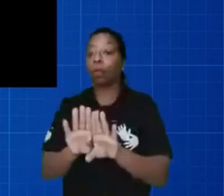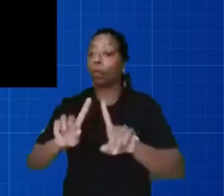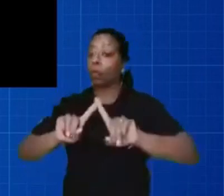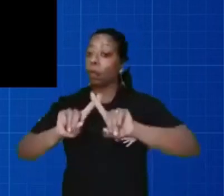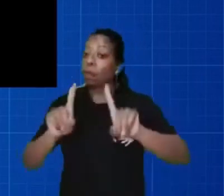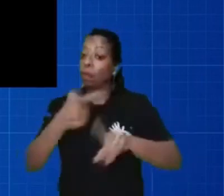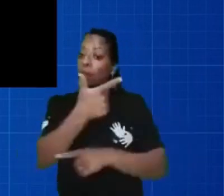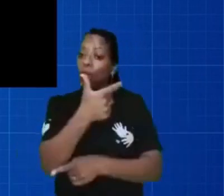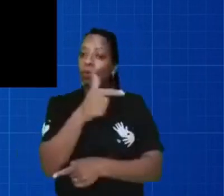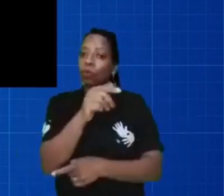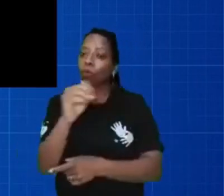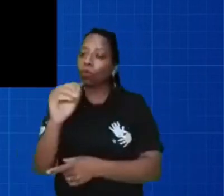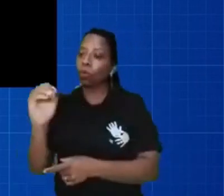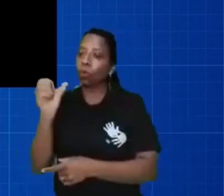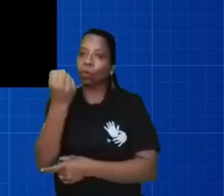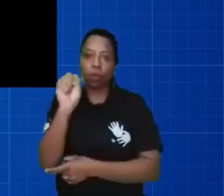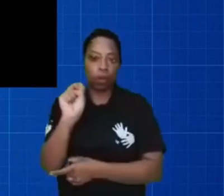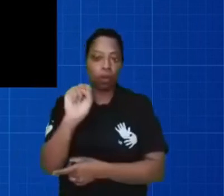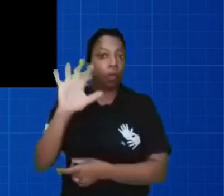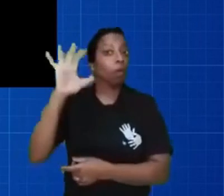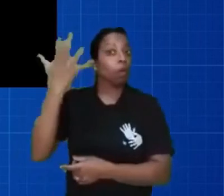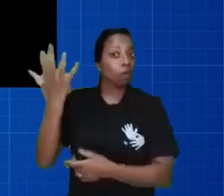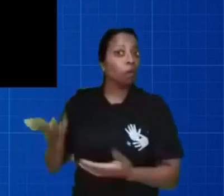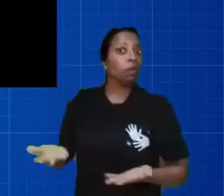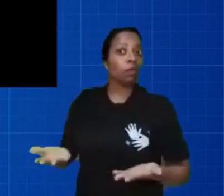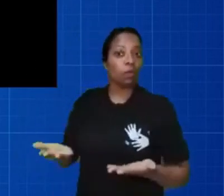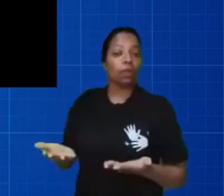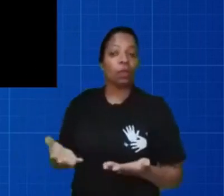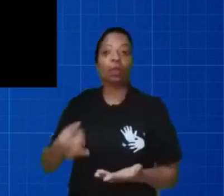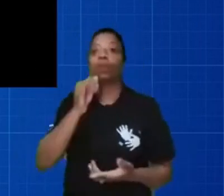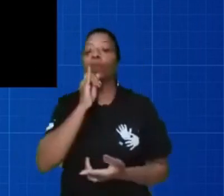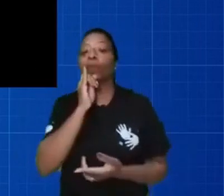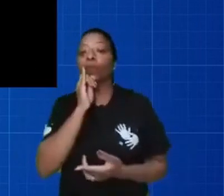aconteceu em 2009. E tivemos um caso importado em 2014.